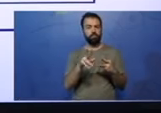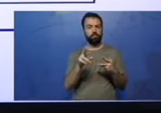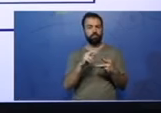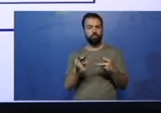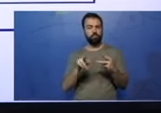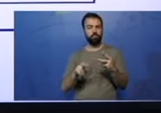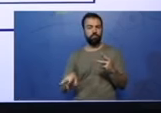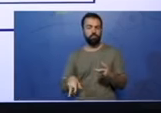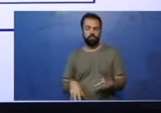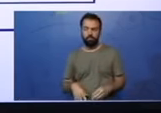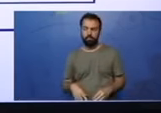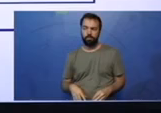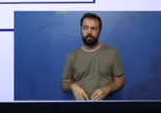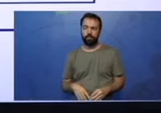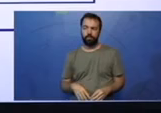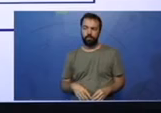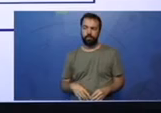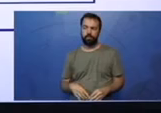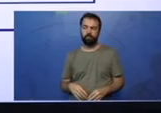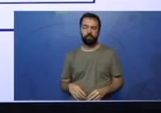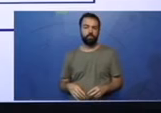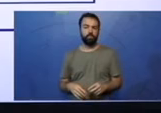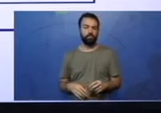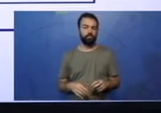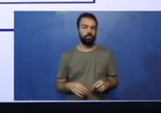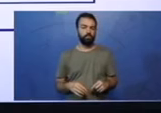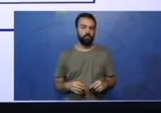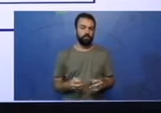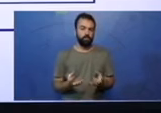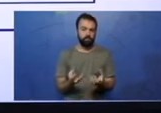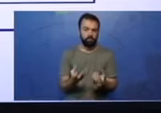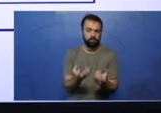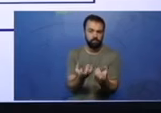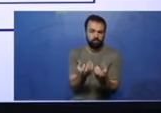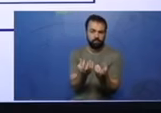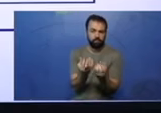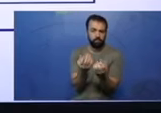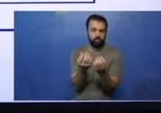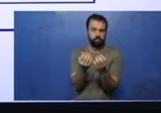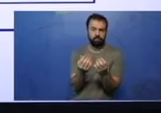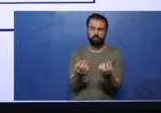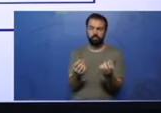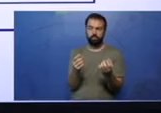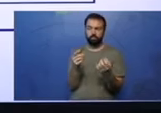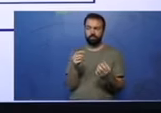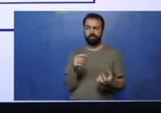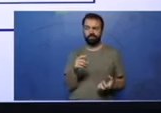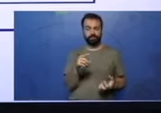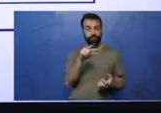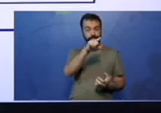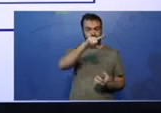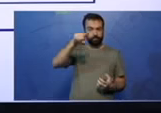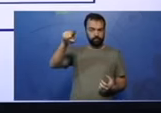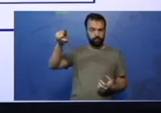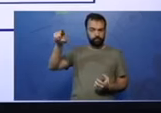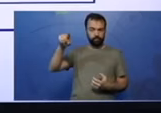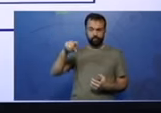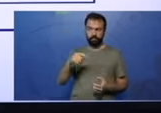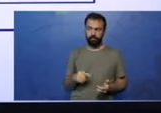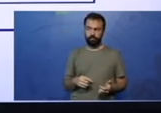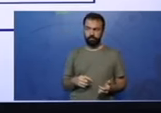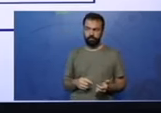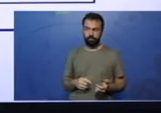o estado físico dessa matéria. Então, se eu aquecer a substância, aqui nesse esquema, né, tem as setinhas, né,